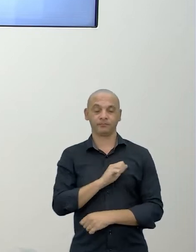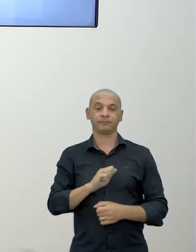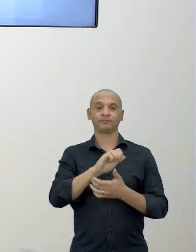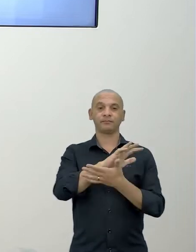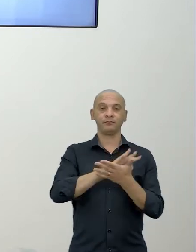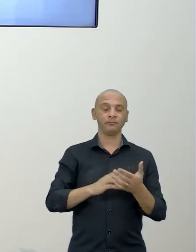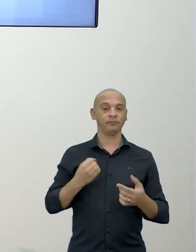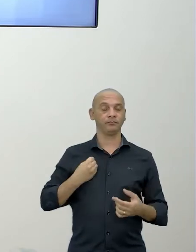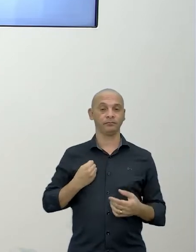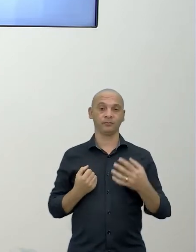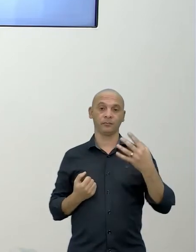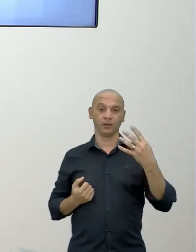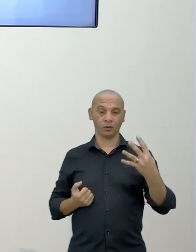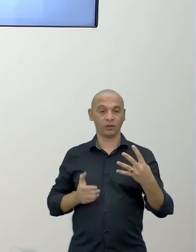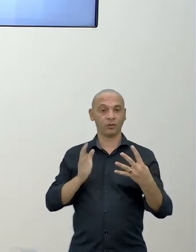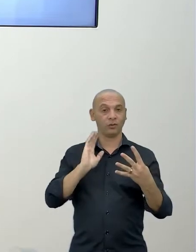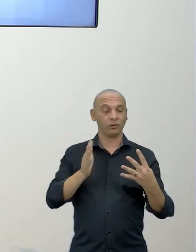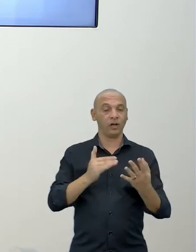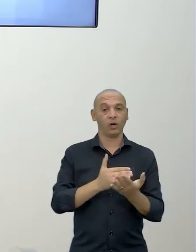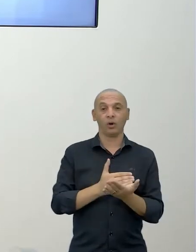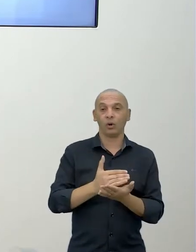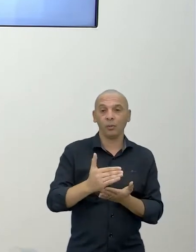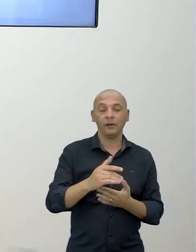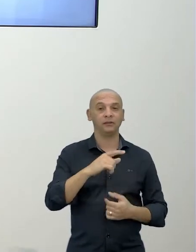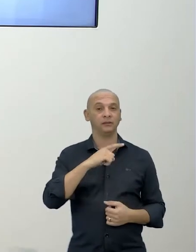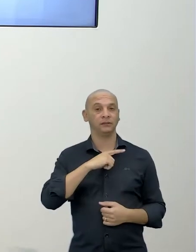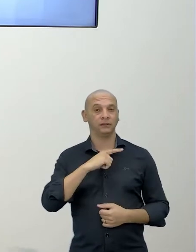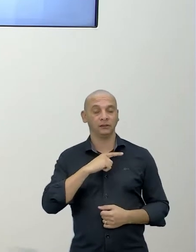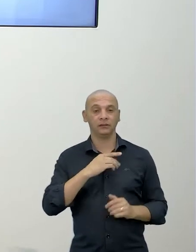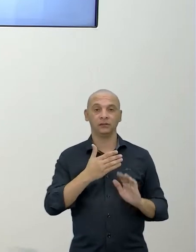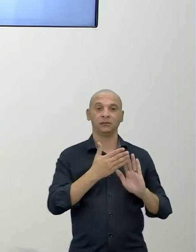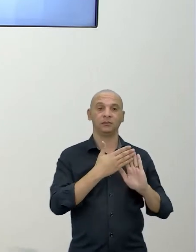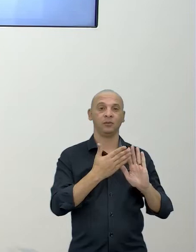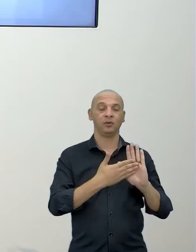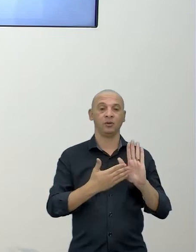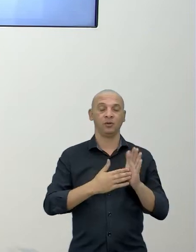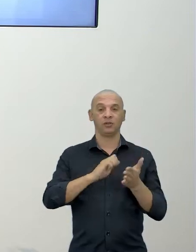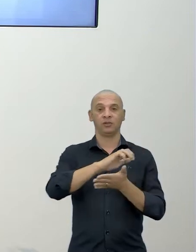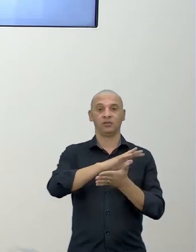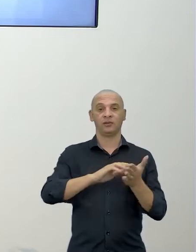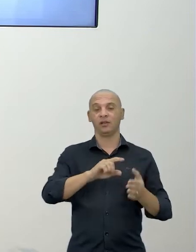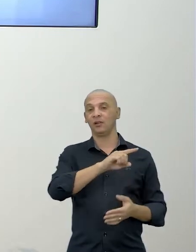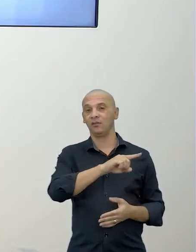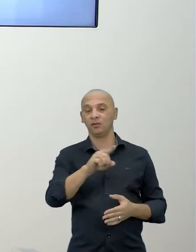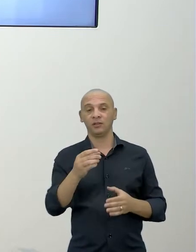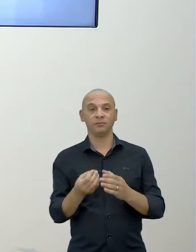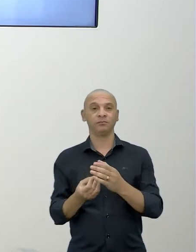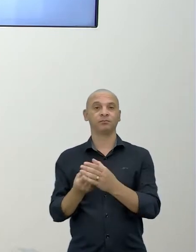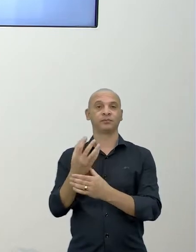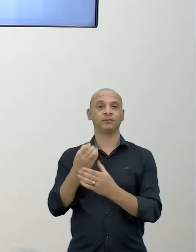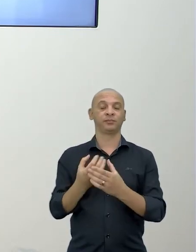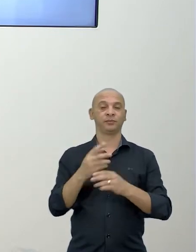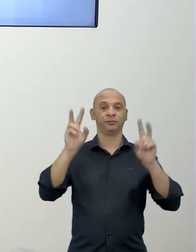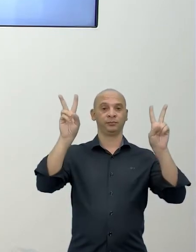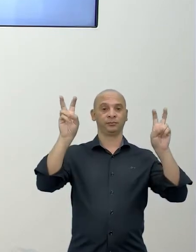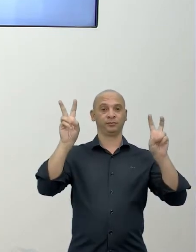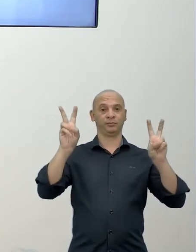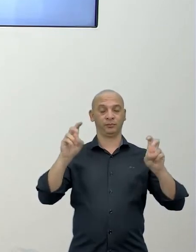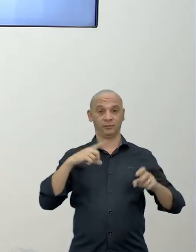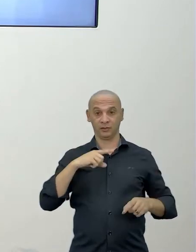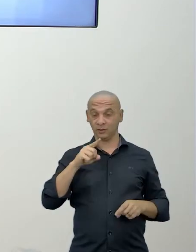são colocadas sempre no último slide, naquelas orientações para os estudantes. E desde a atividade número 4, a gente já vem